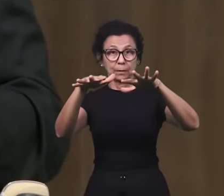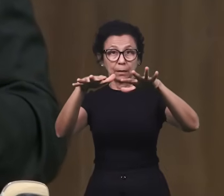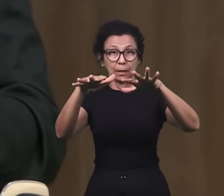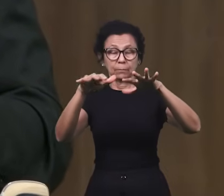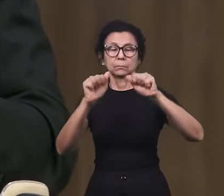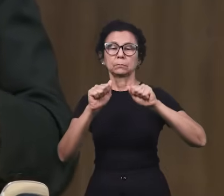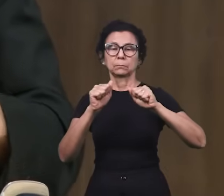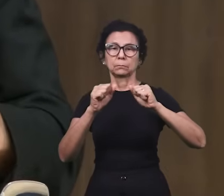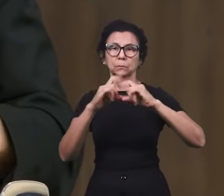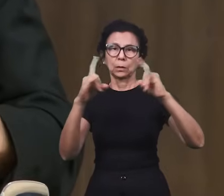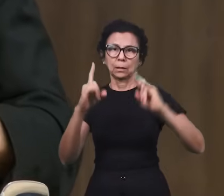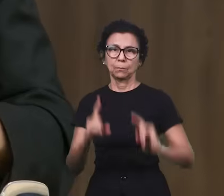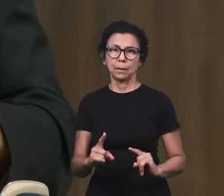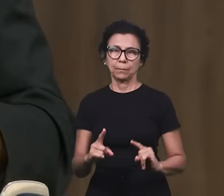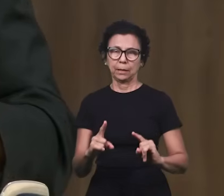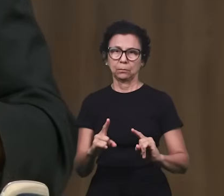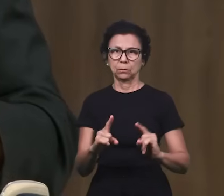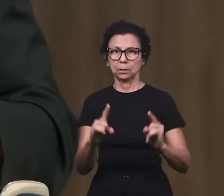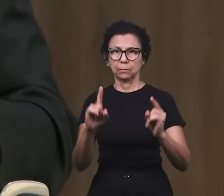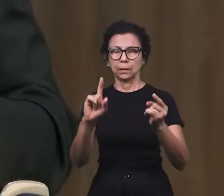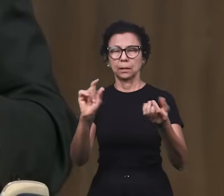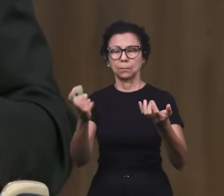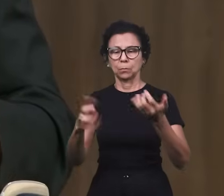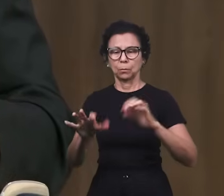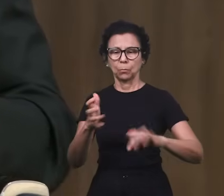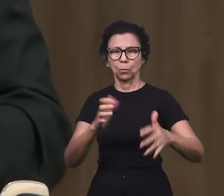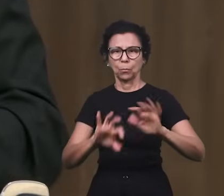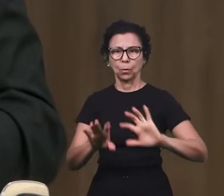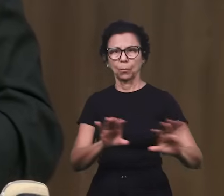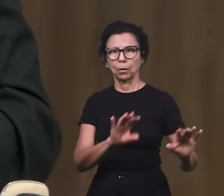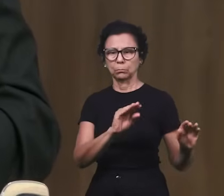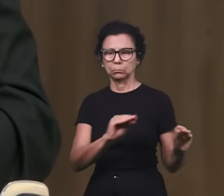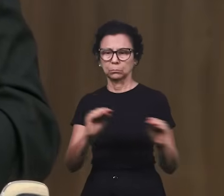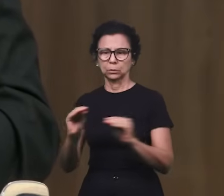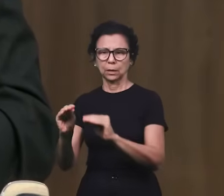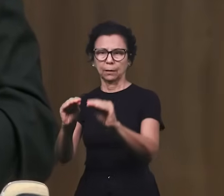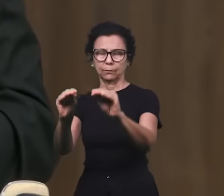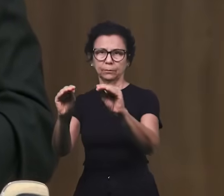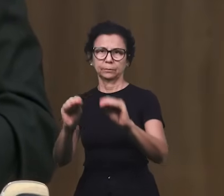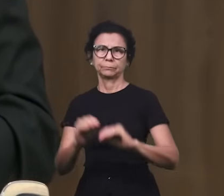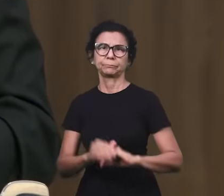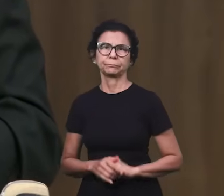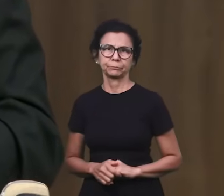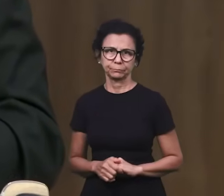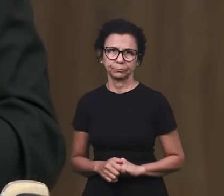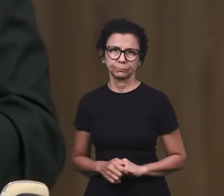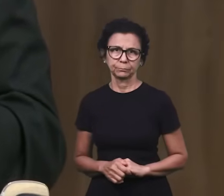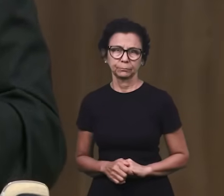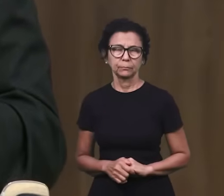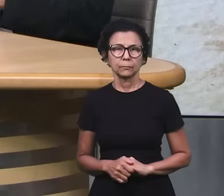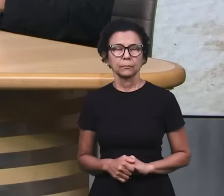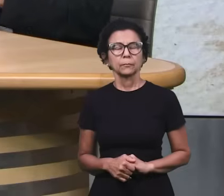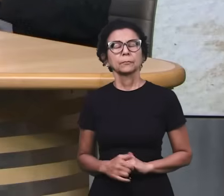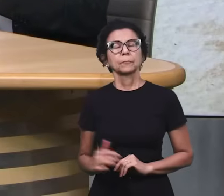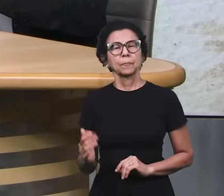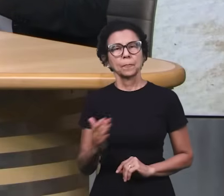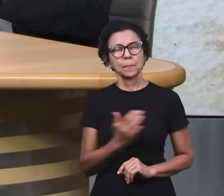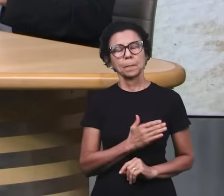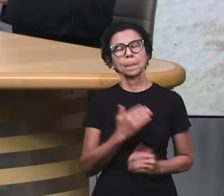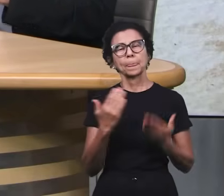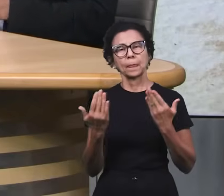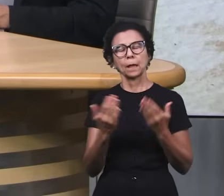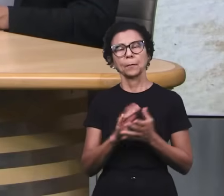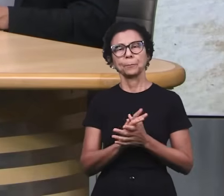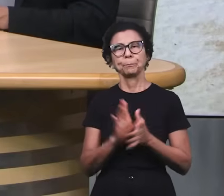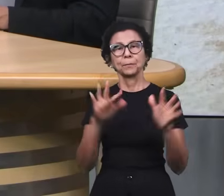a nuvem se movia, eles se moviam. Quando a nuvem parava, eles paravam. É assim, né, Guilherme, a vida de uma